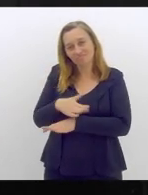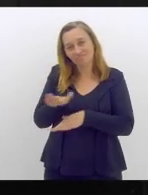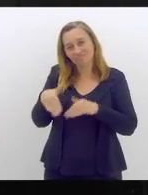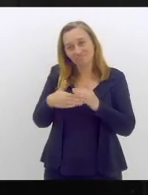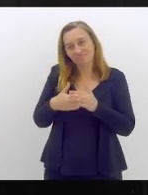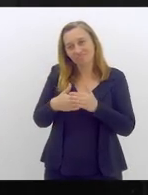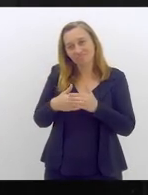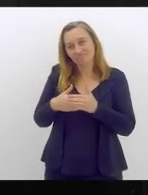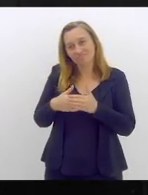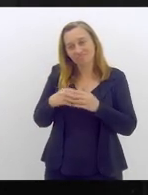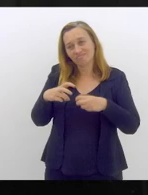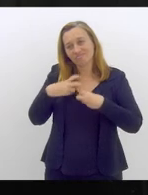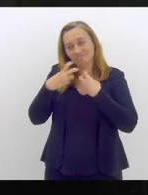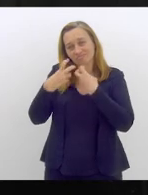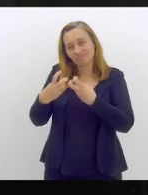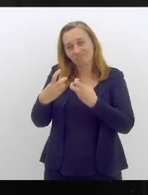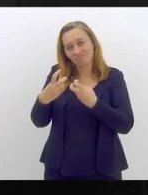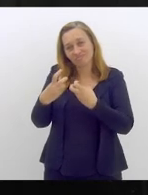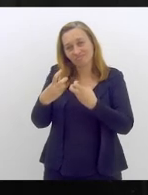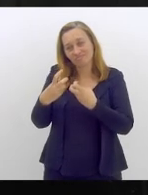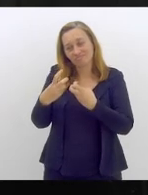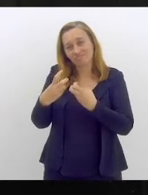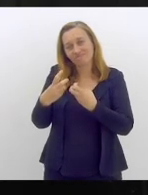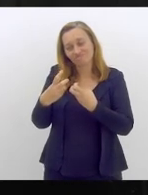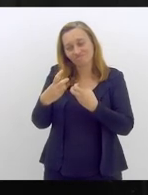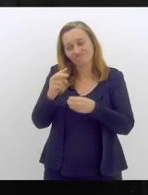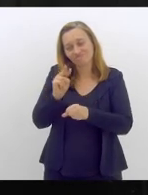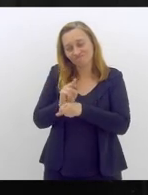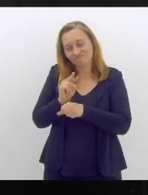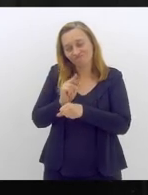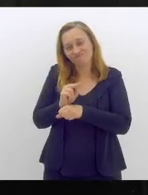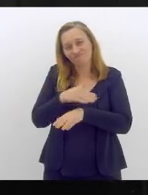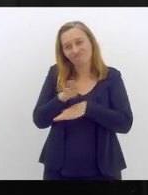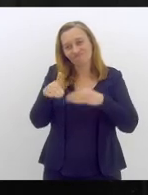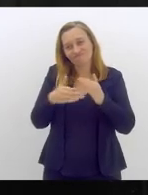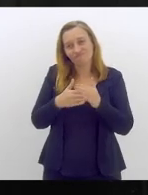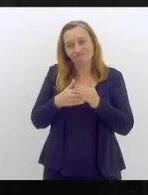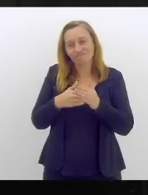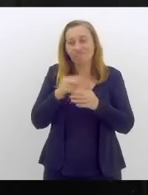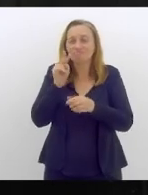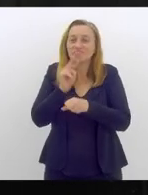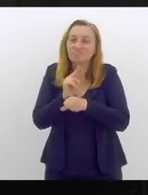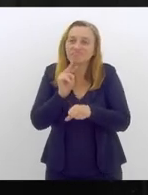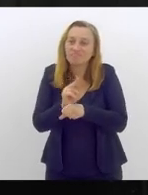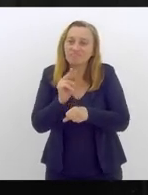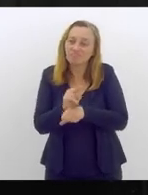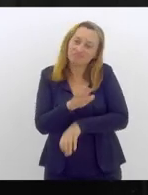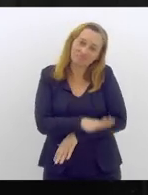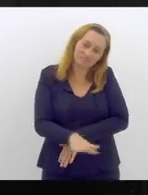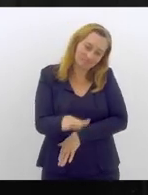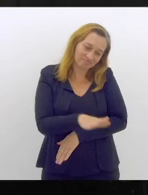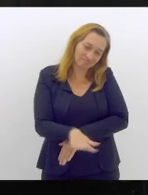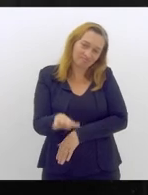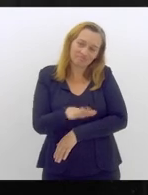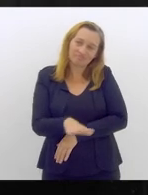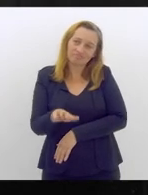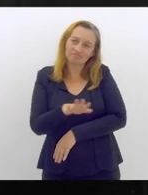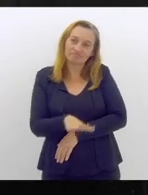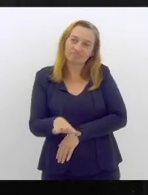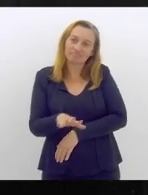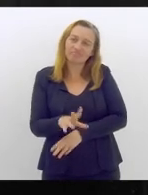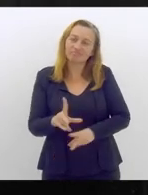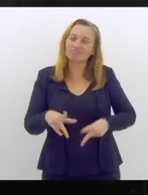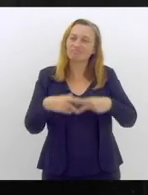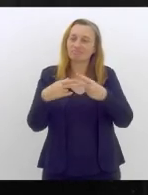a tão clamada e aclamada Proteção Integral vamos proteger as nossas crianças vamos dar